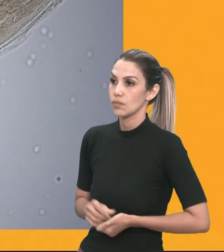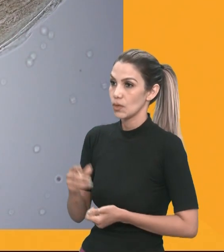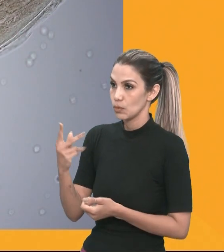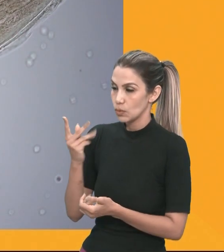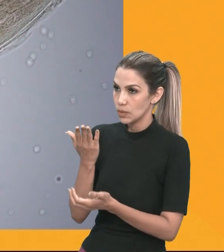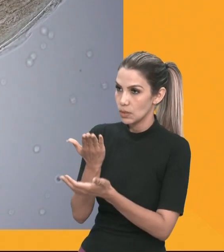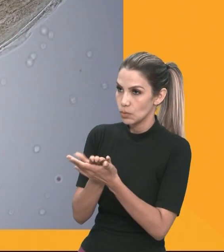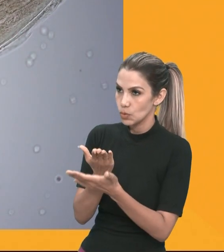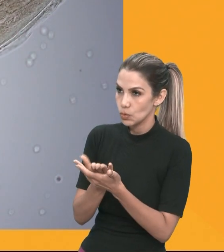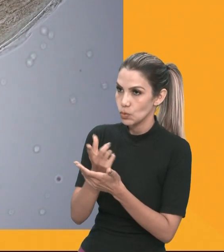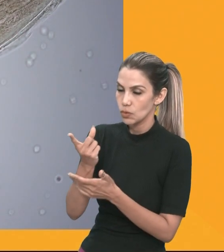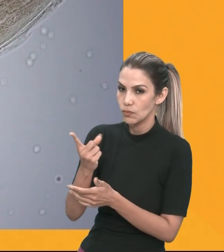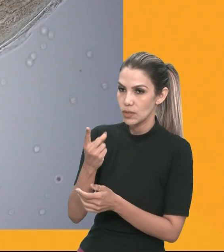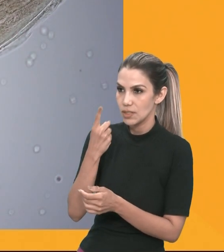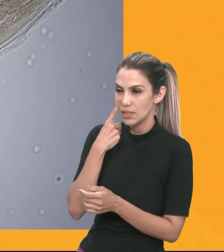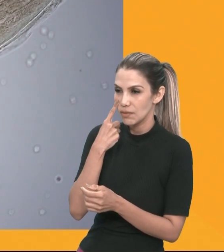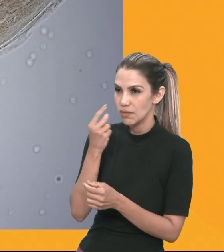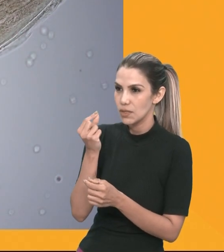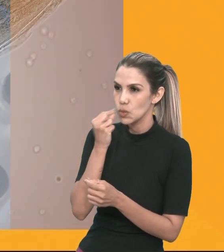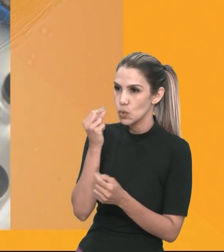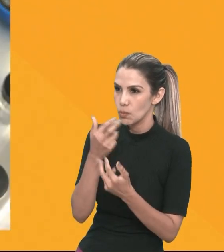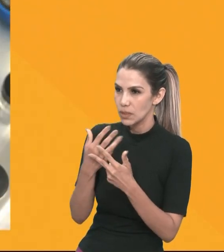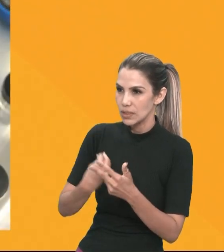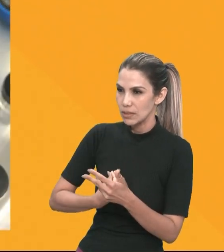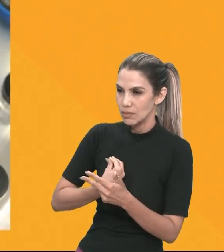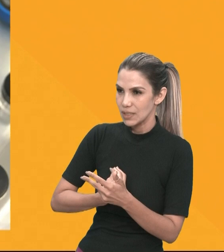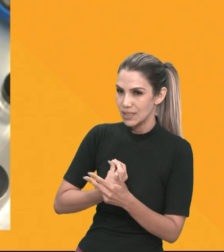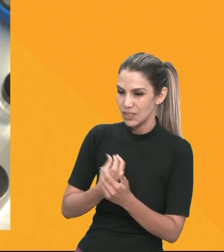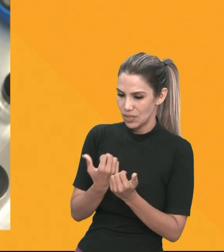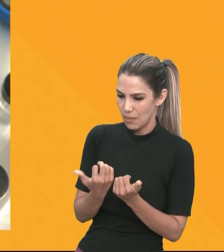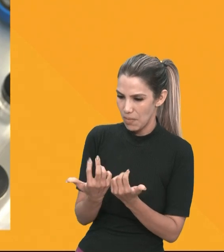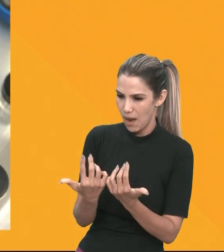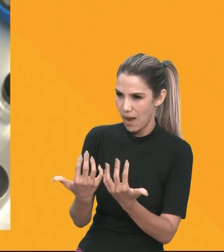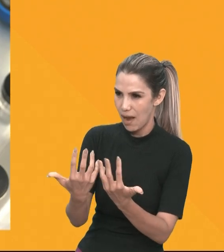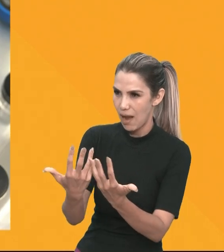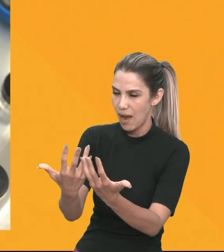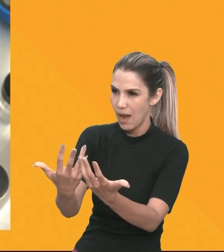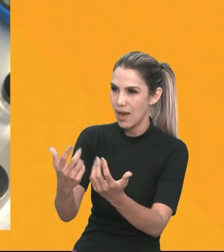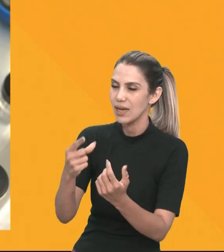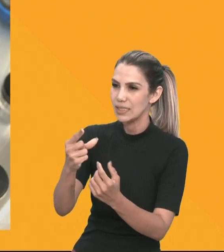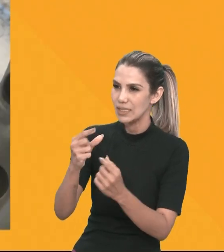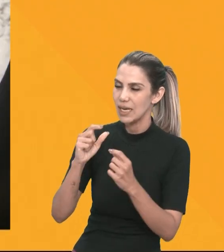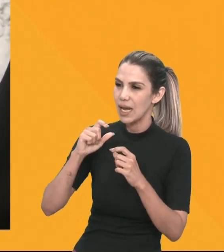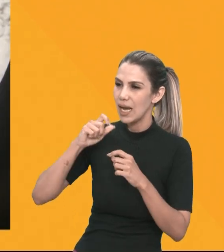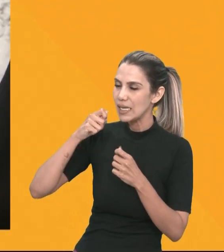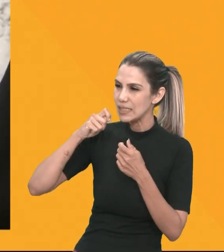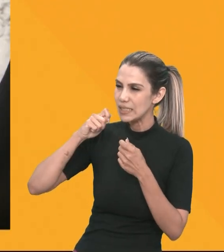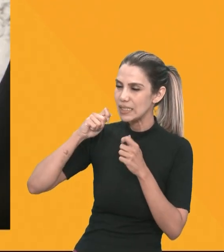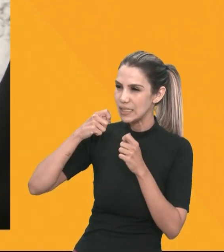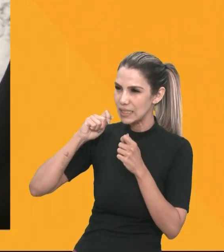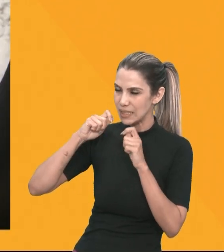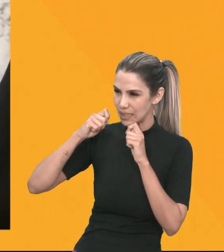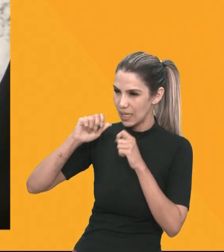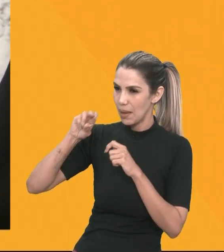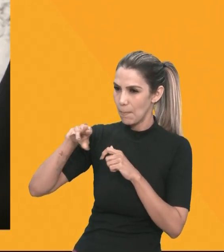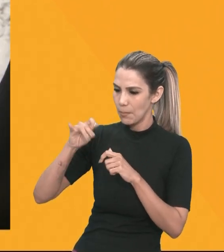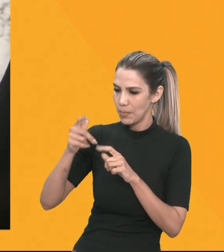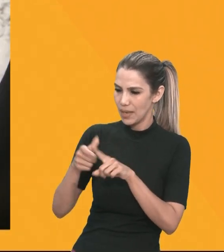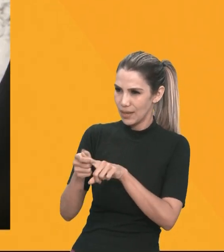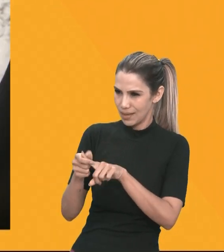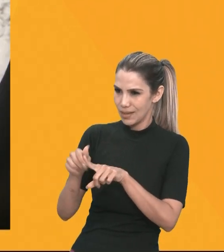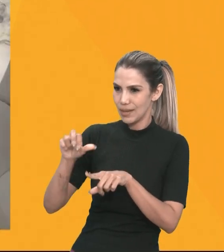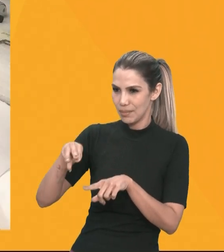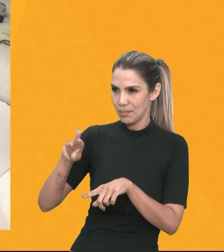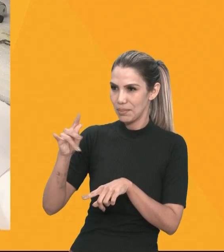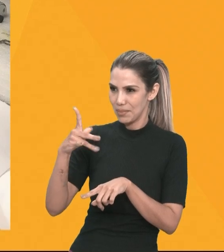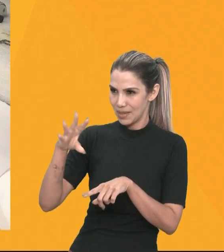esses roedores presentes em plantações de milho? Então, a gente dividiu as nossas paisagens, a gente tem 21 paisagens, esse estudo foi